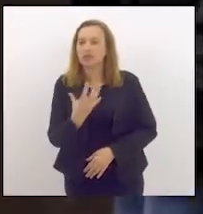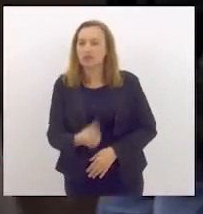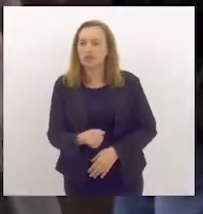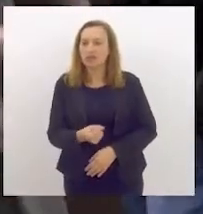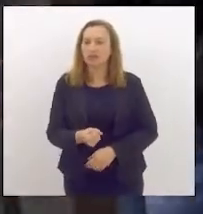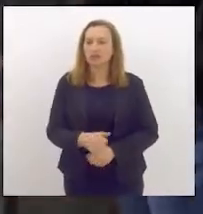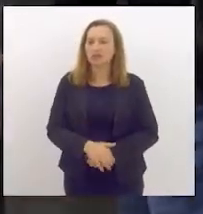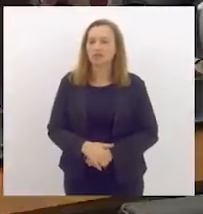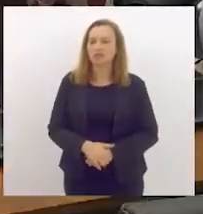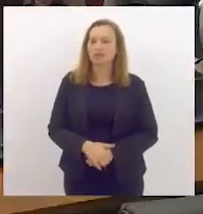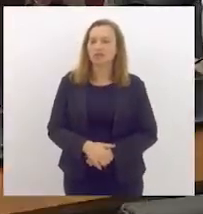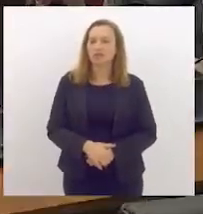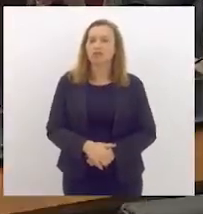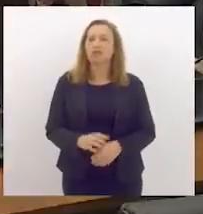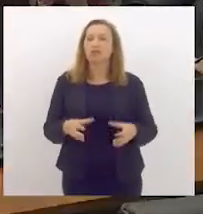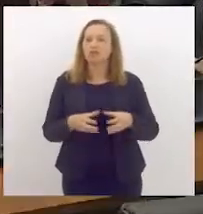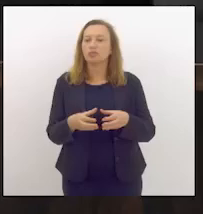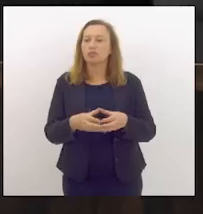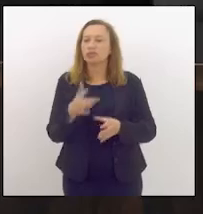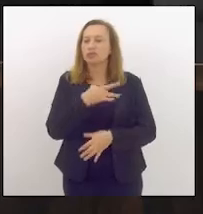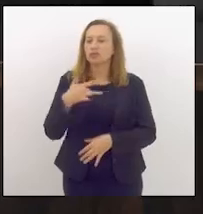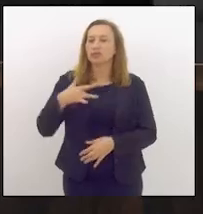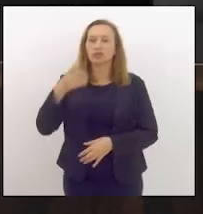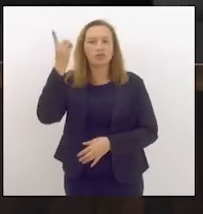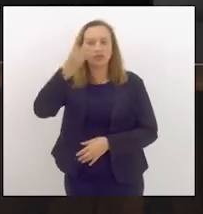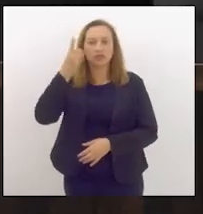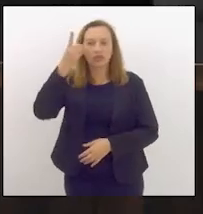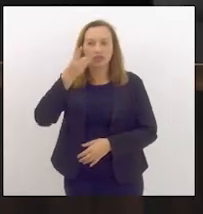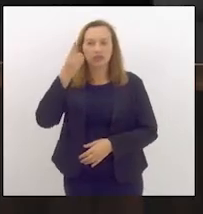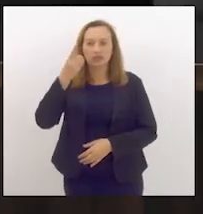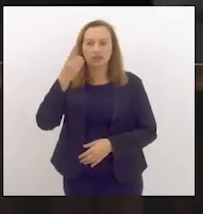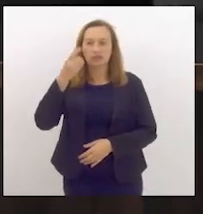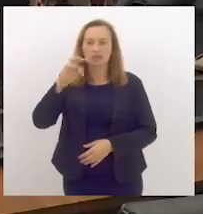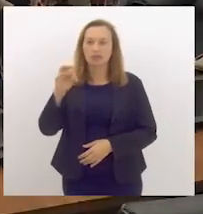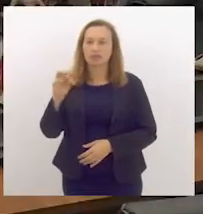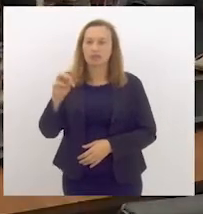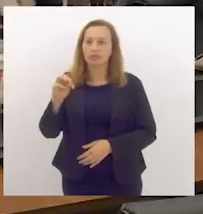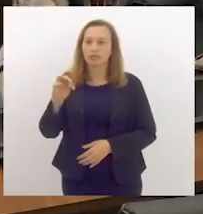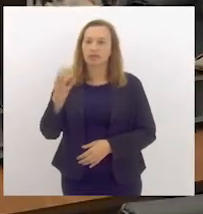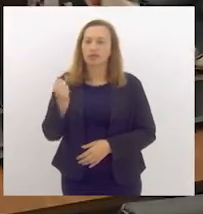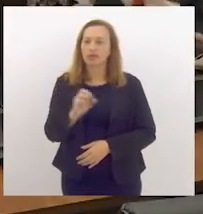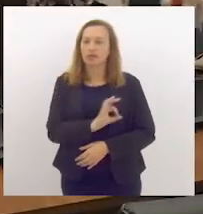parecer favorável da comissão de saúde deputada Martha Rocha